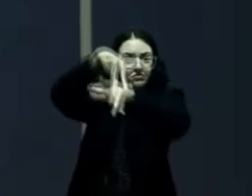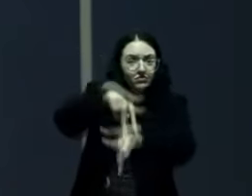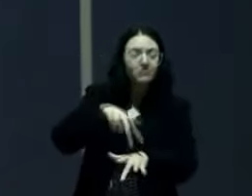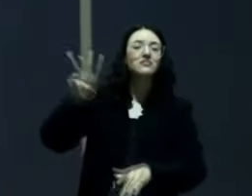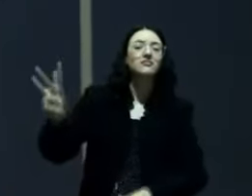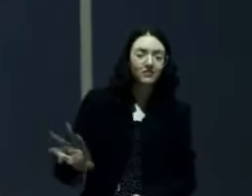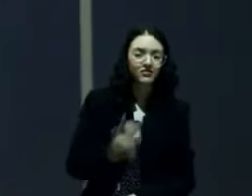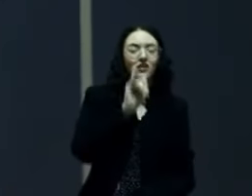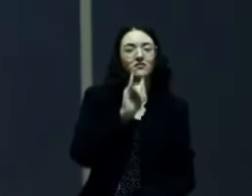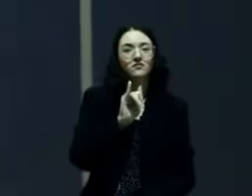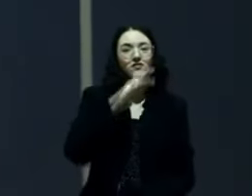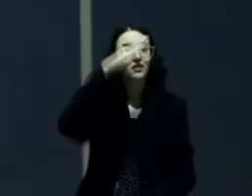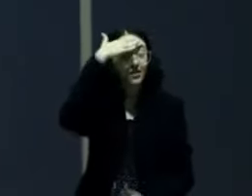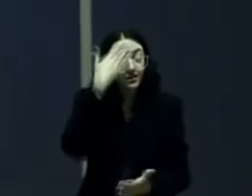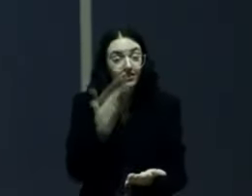Creia nisso.